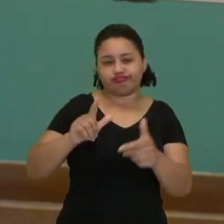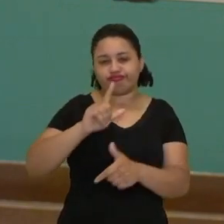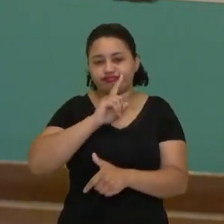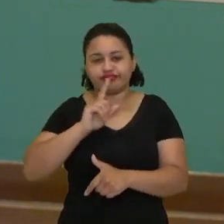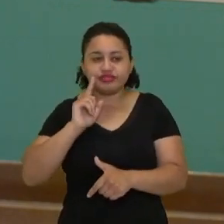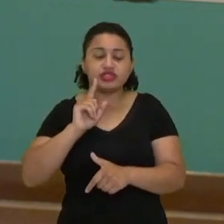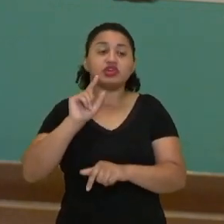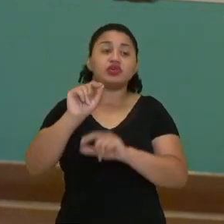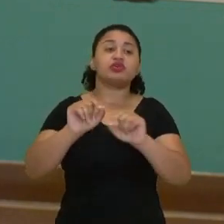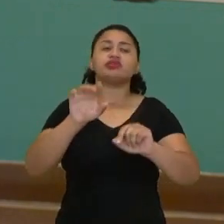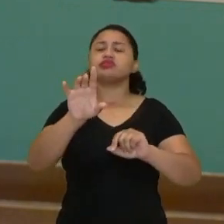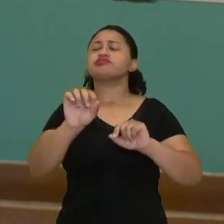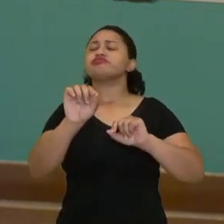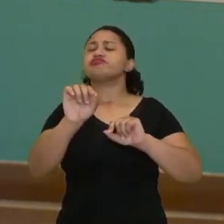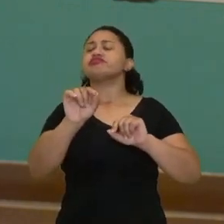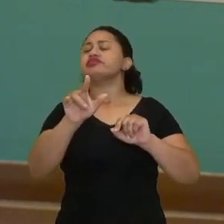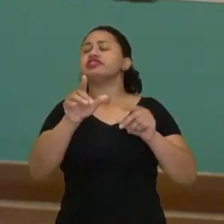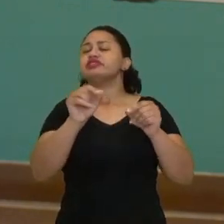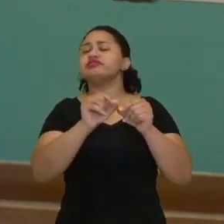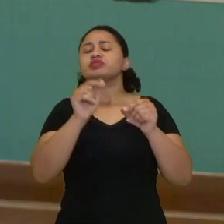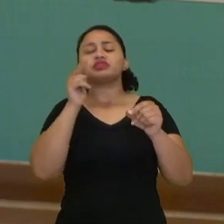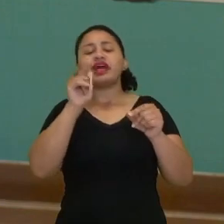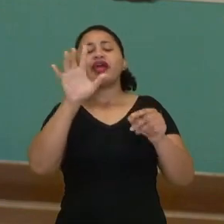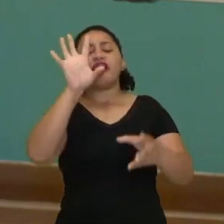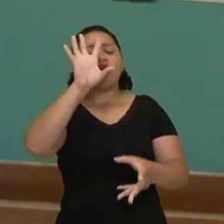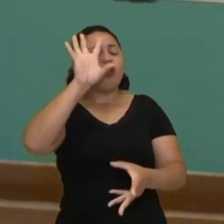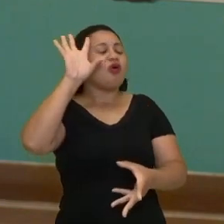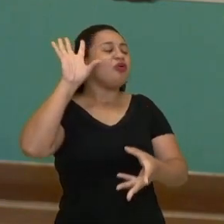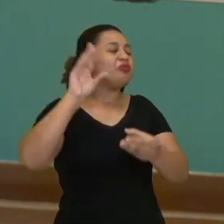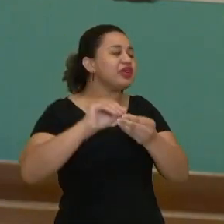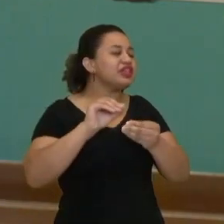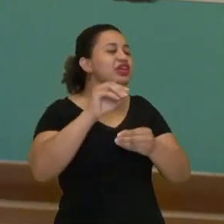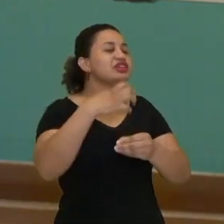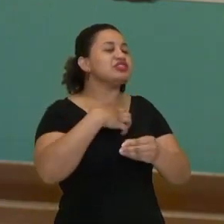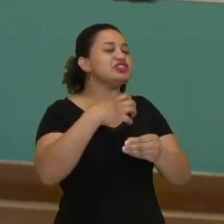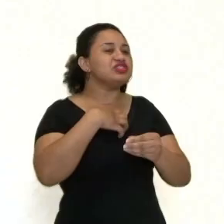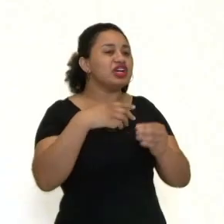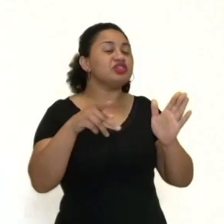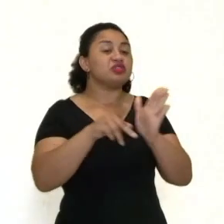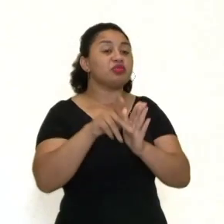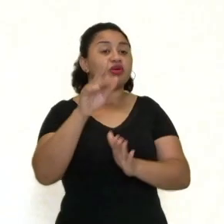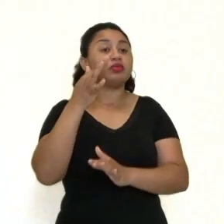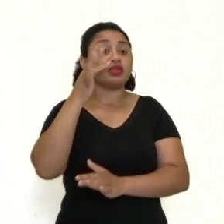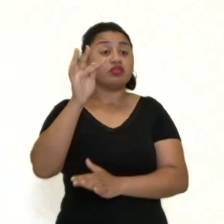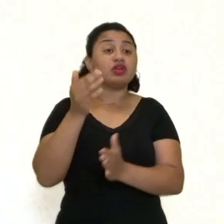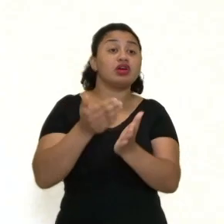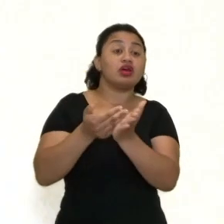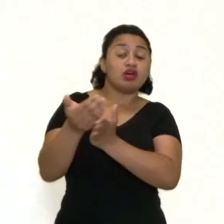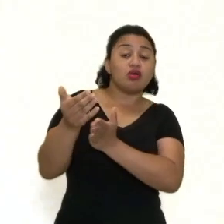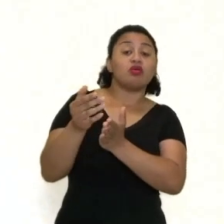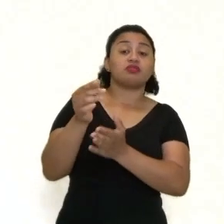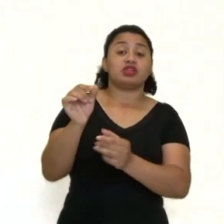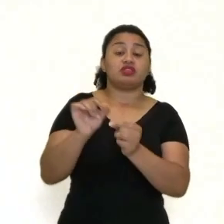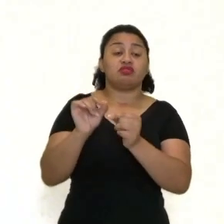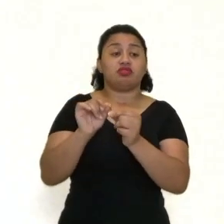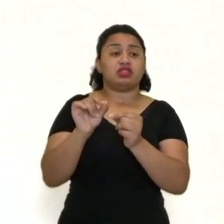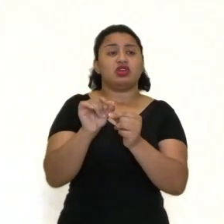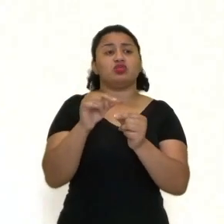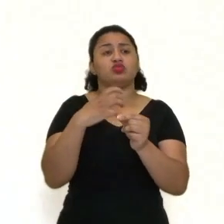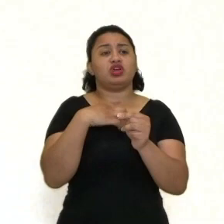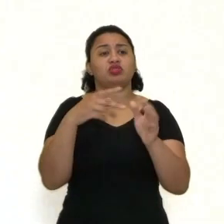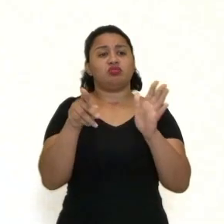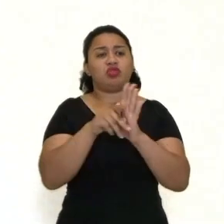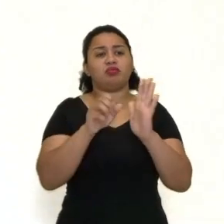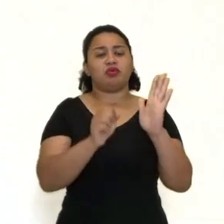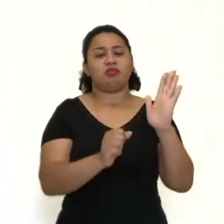ele suga esse estilo francês e ele começa a fazer obras que tem um cunho mais impressionista.